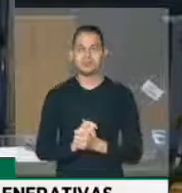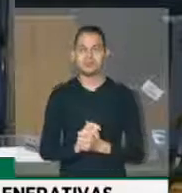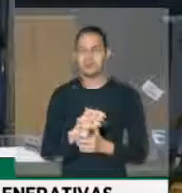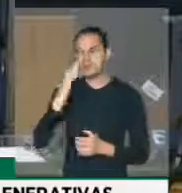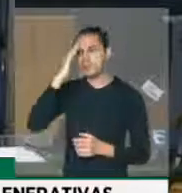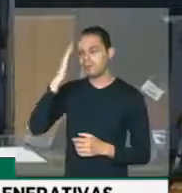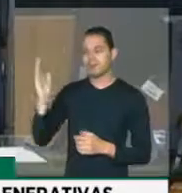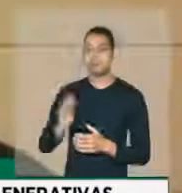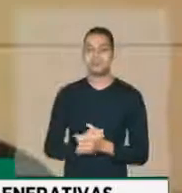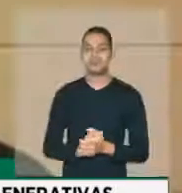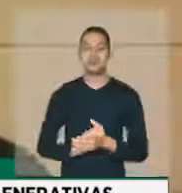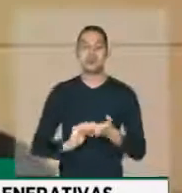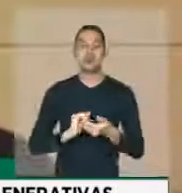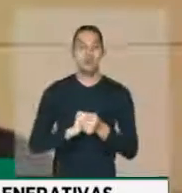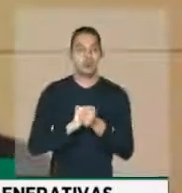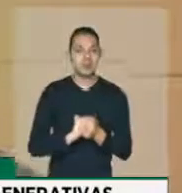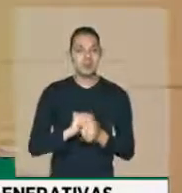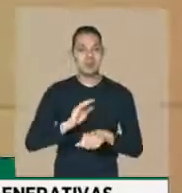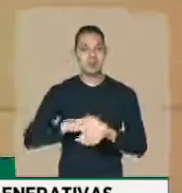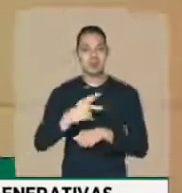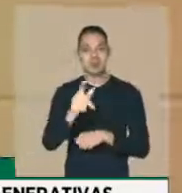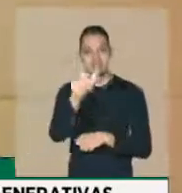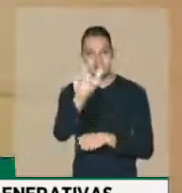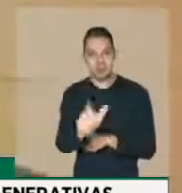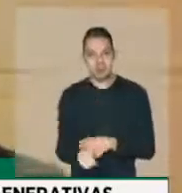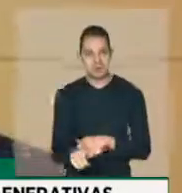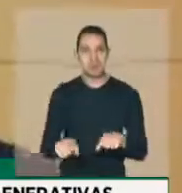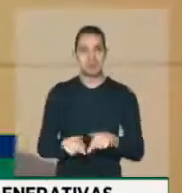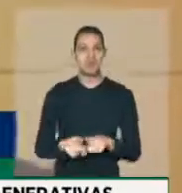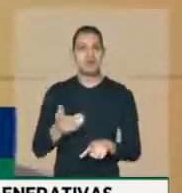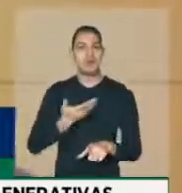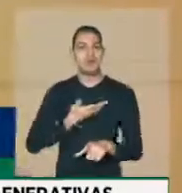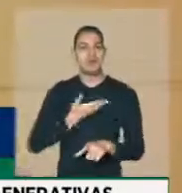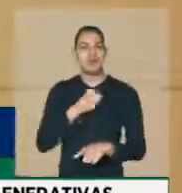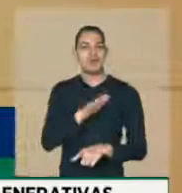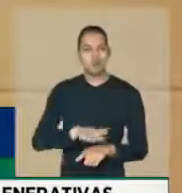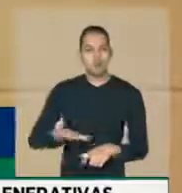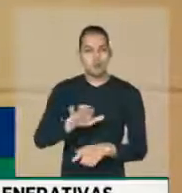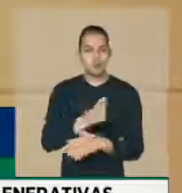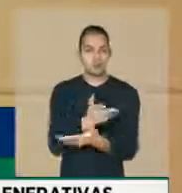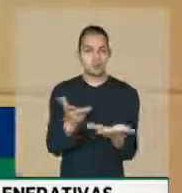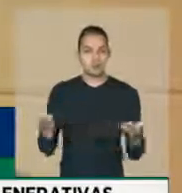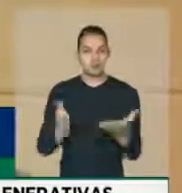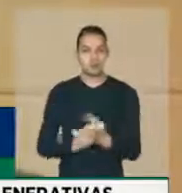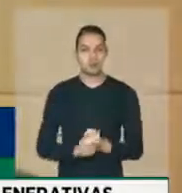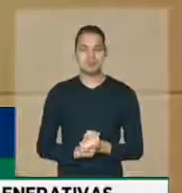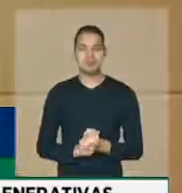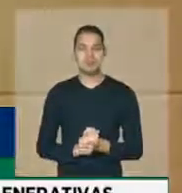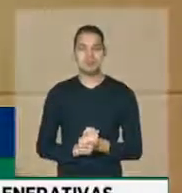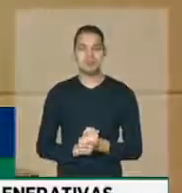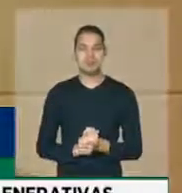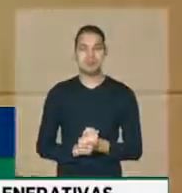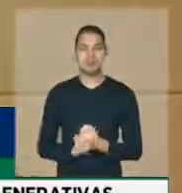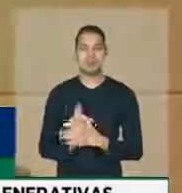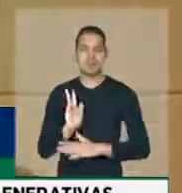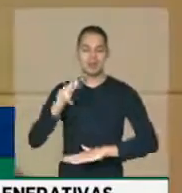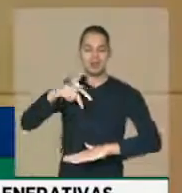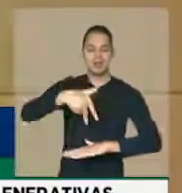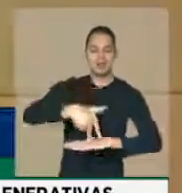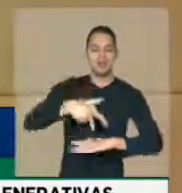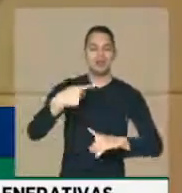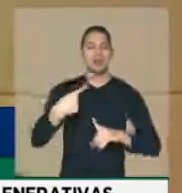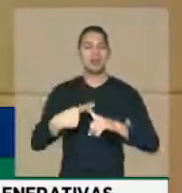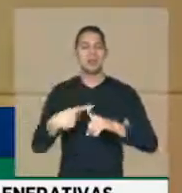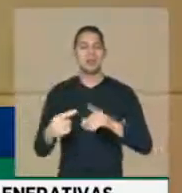Obrigado, presidente. Cumprimentando a Vossa Excelência, cumprimentando os demais colegas. Valeu. Me traz a essa tribuna, presidente,